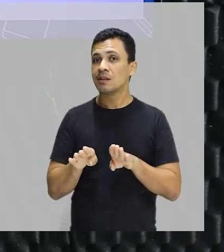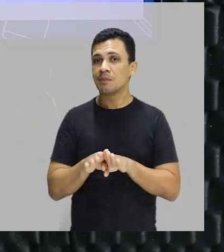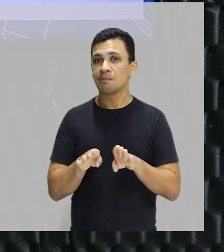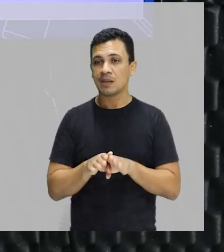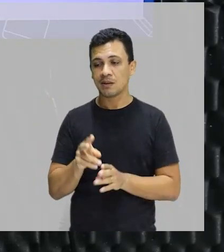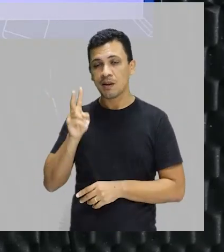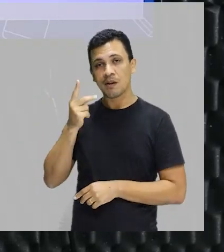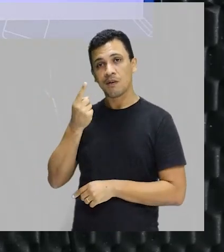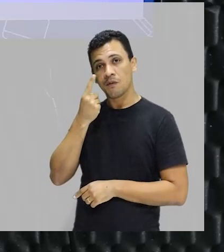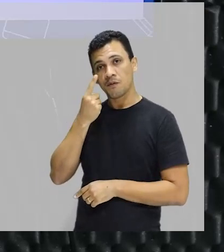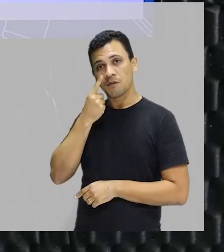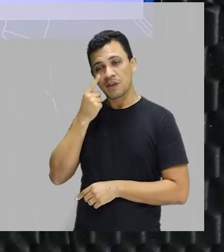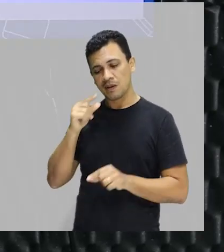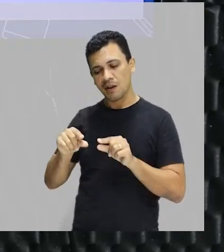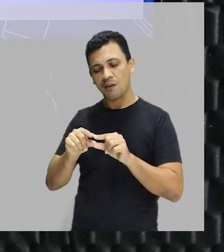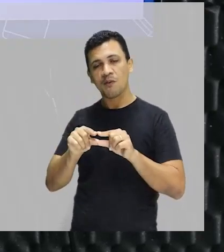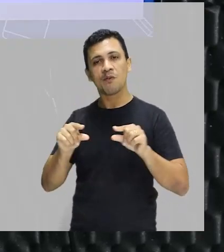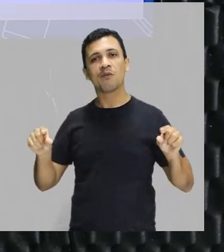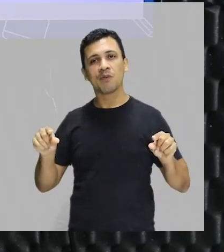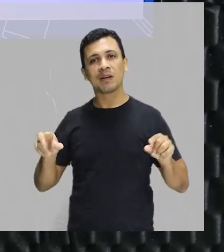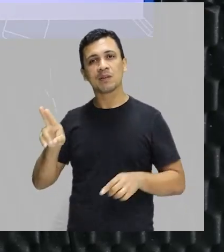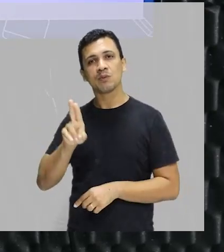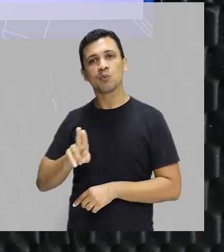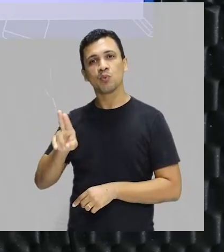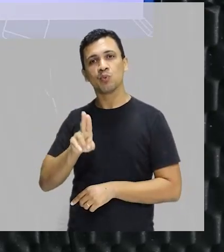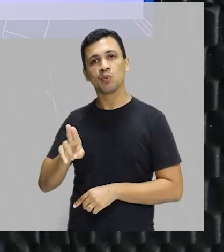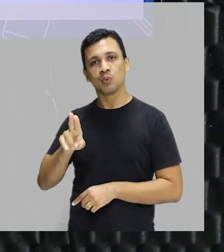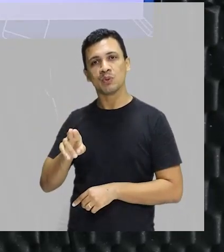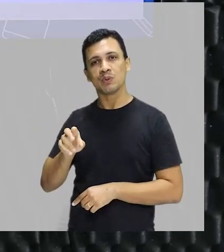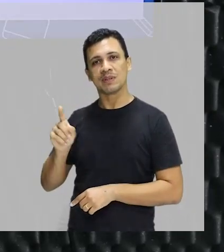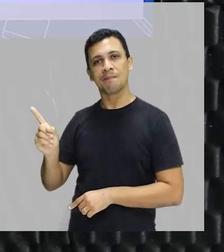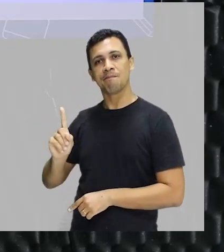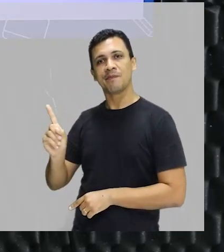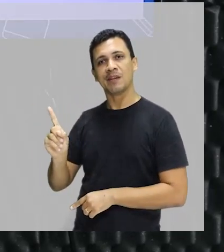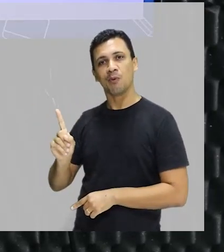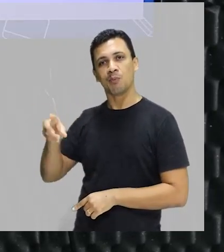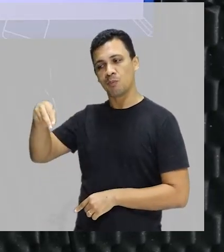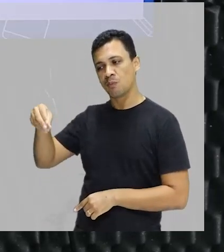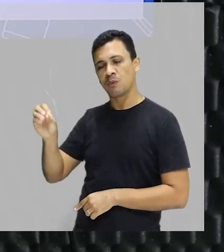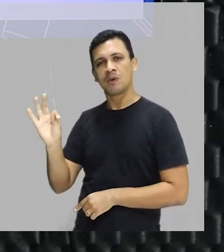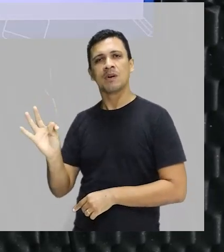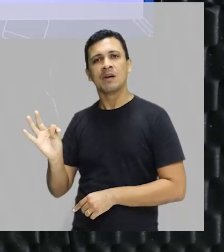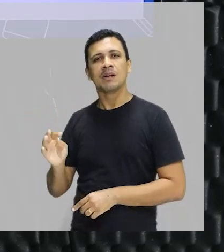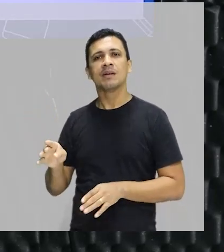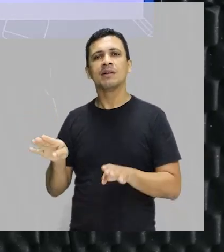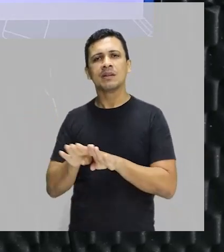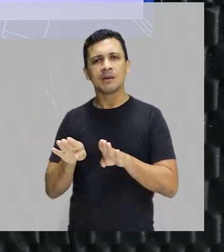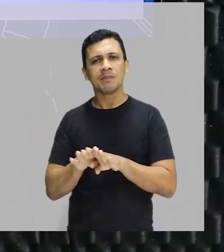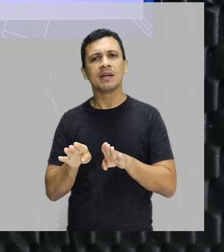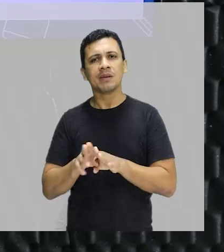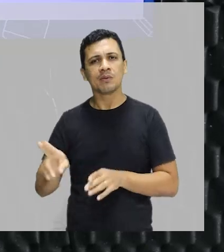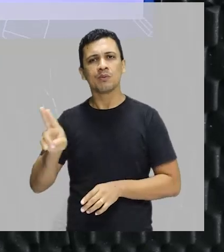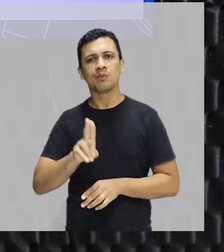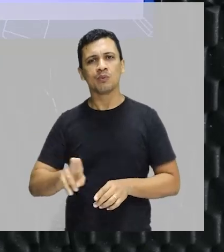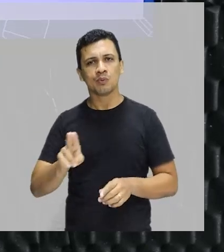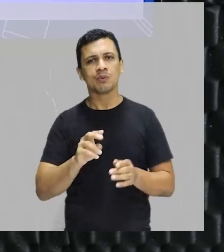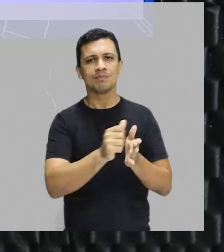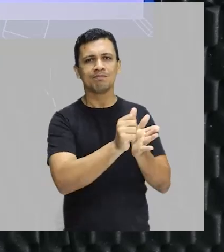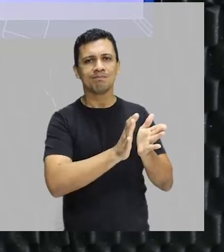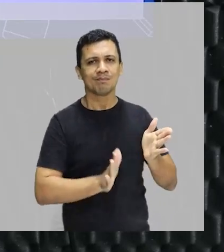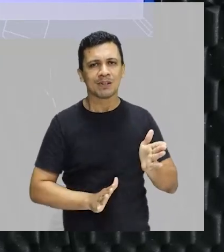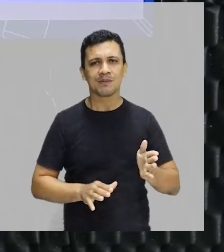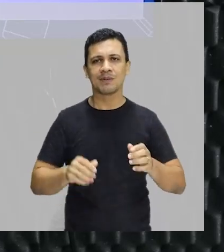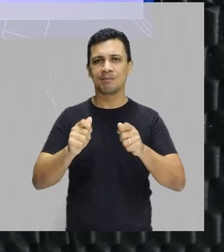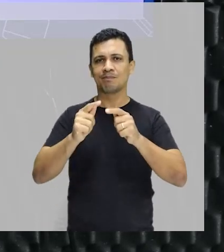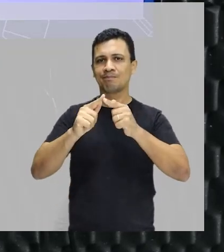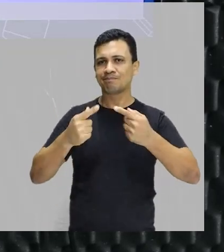formas negativas. E aí a gente trabalha alguns exercícios de gramática, de contexto, para demonstrar a aplicação desse conteúdo, tá